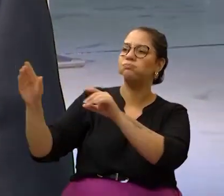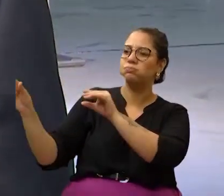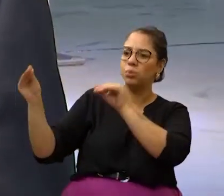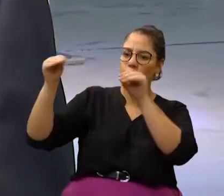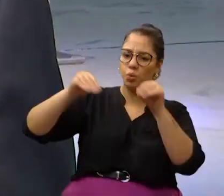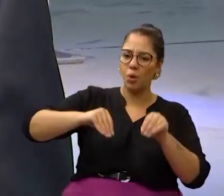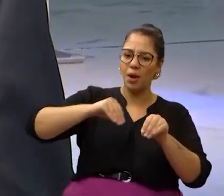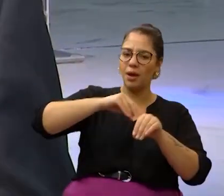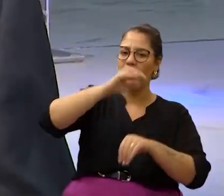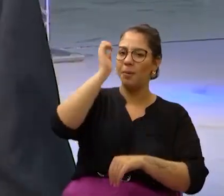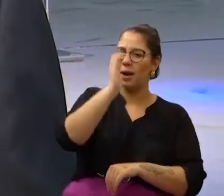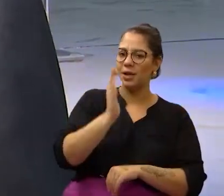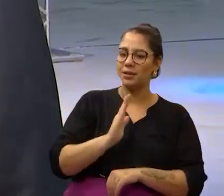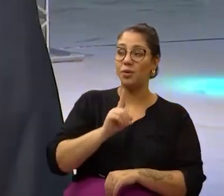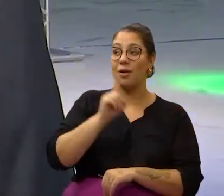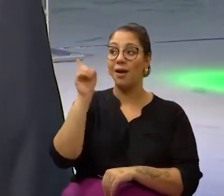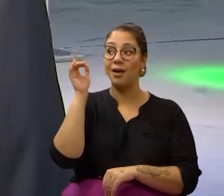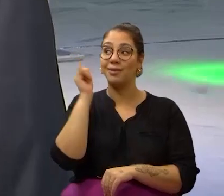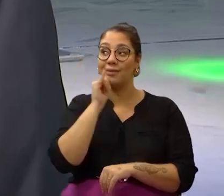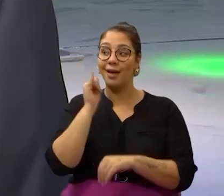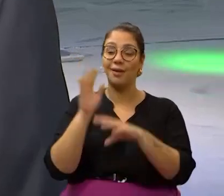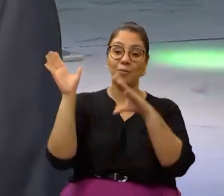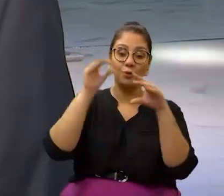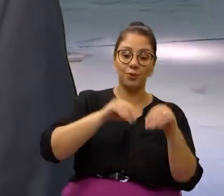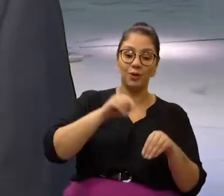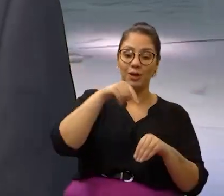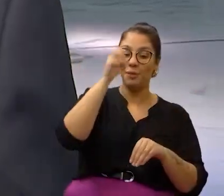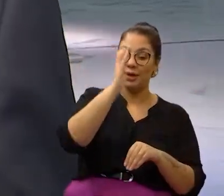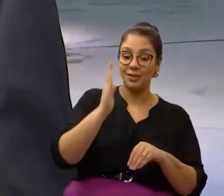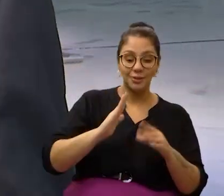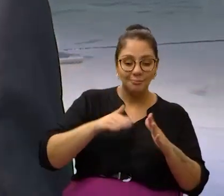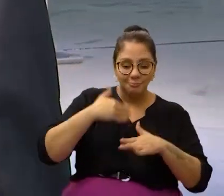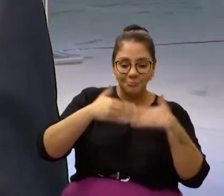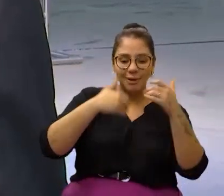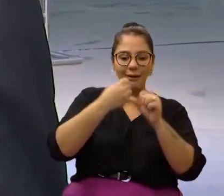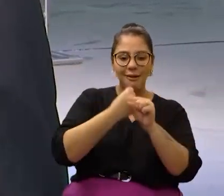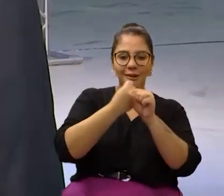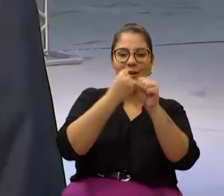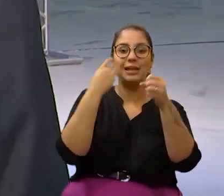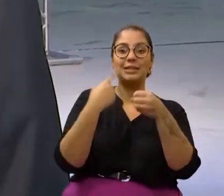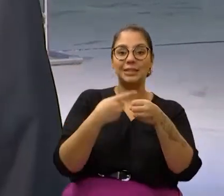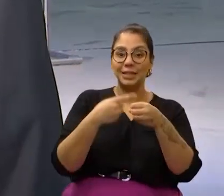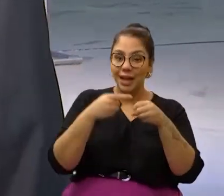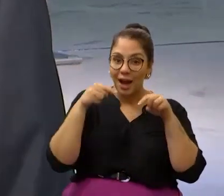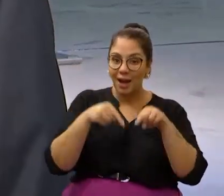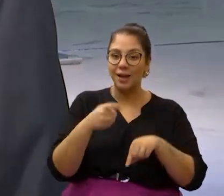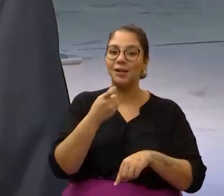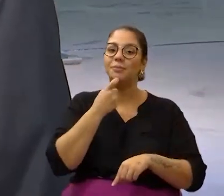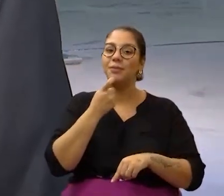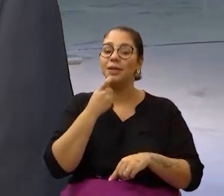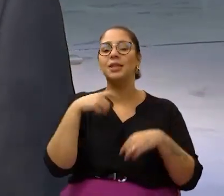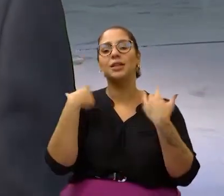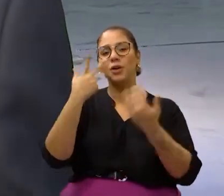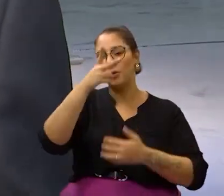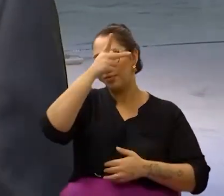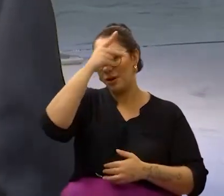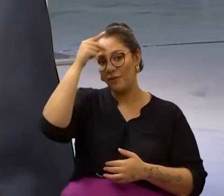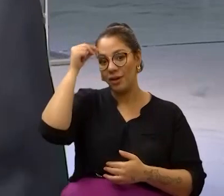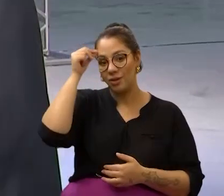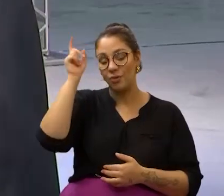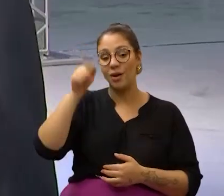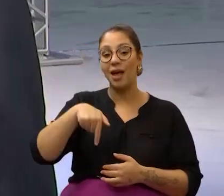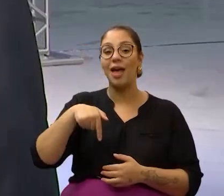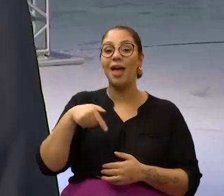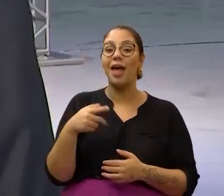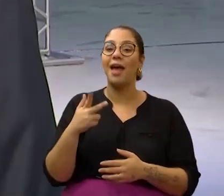imigrantes italianos na construção de uma metrópole como a cidade de Campinas. Então, para a prefeitura, é como se fosse